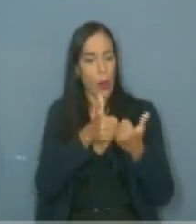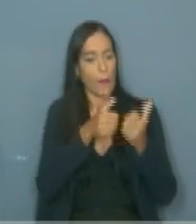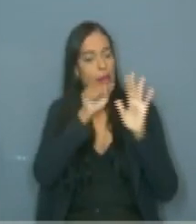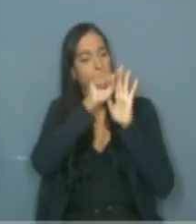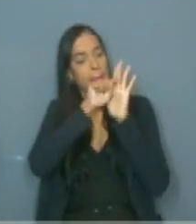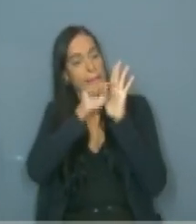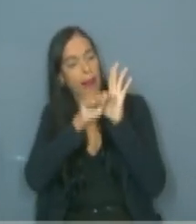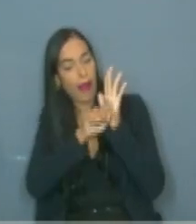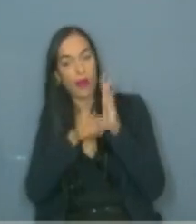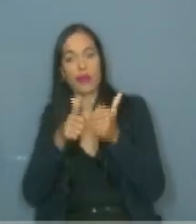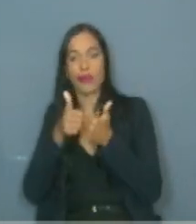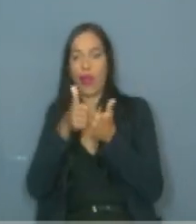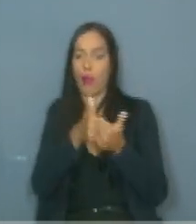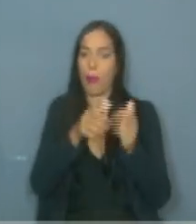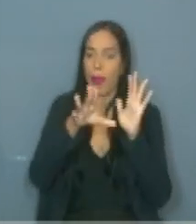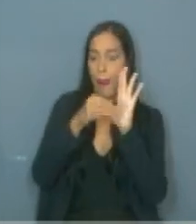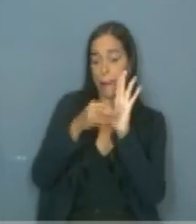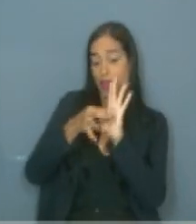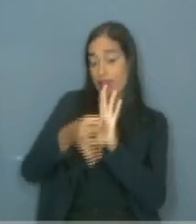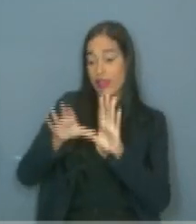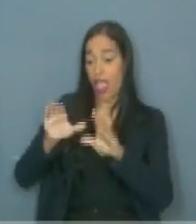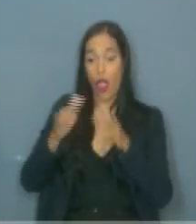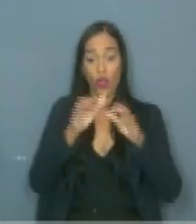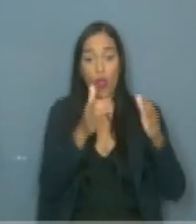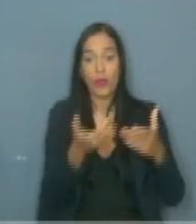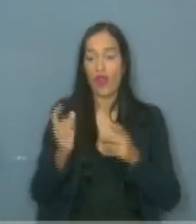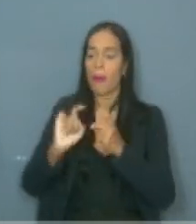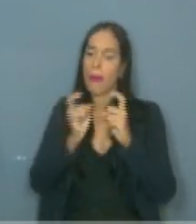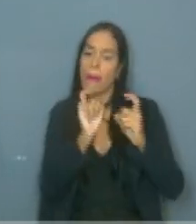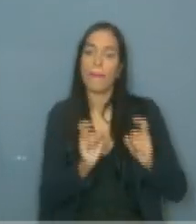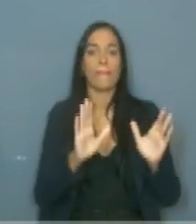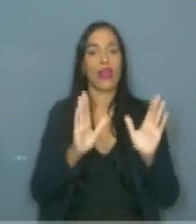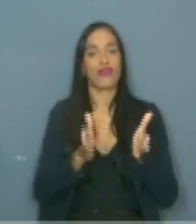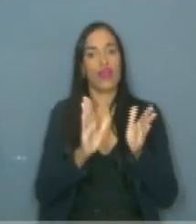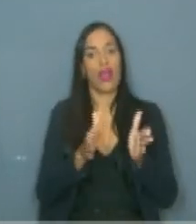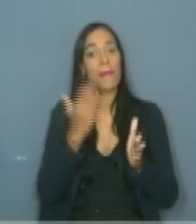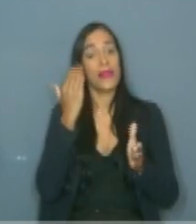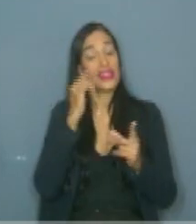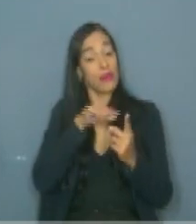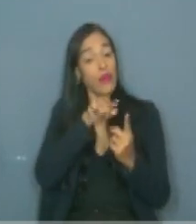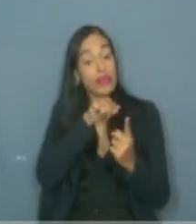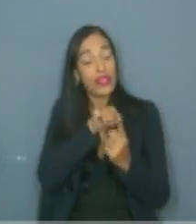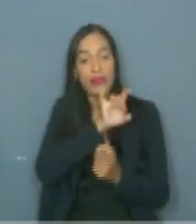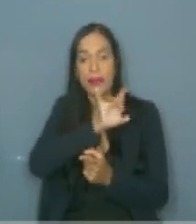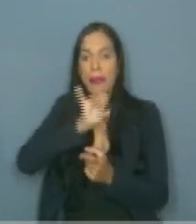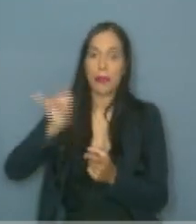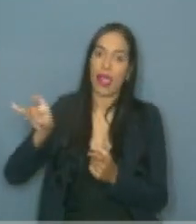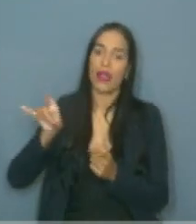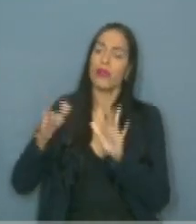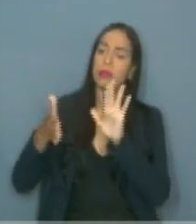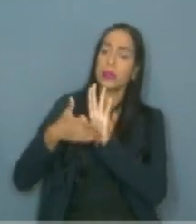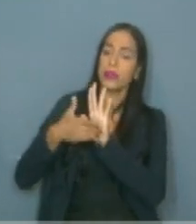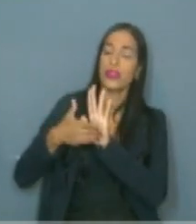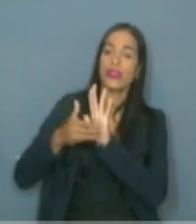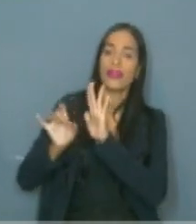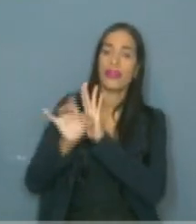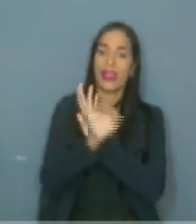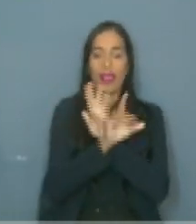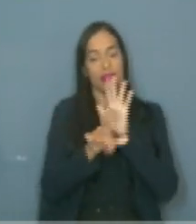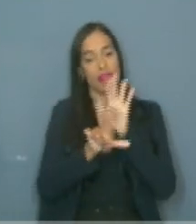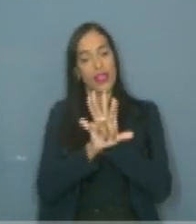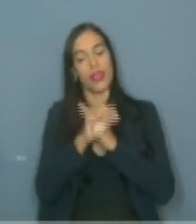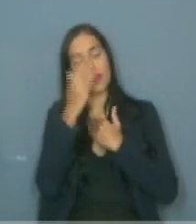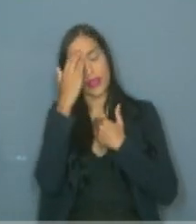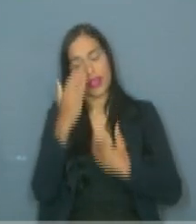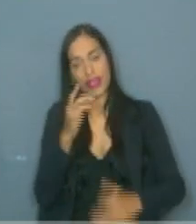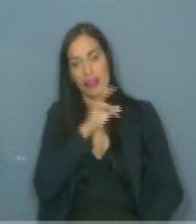pareceres que foram apresentados nas comissões, para que tenham conhecimento em relação a cada finalidade e qual o propósito de cada lei dessa. Então, obrigado,